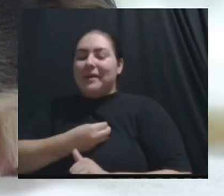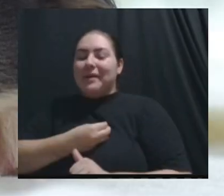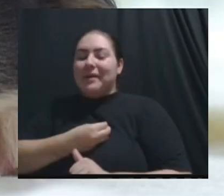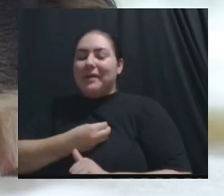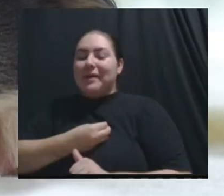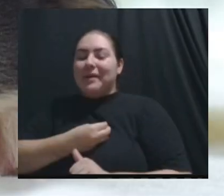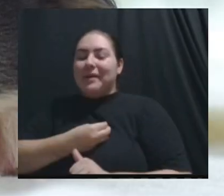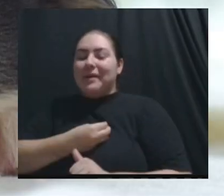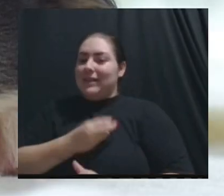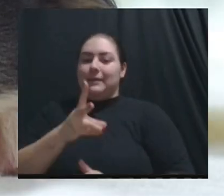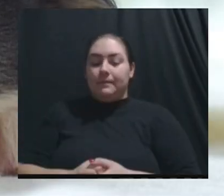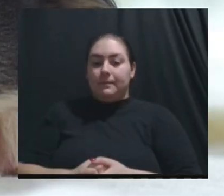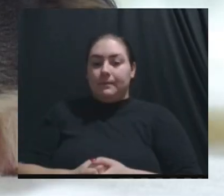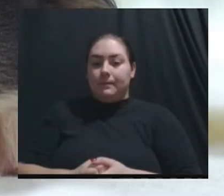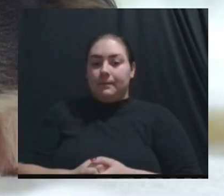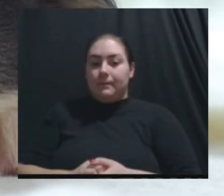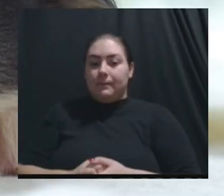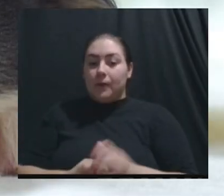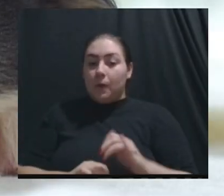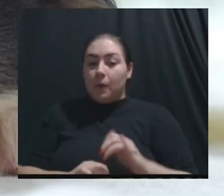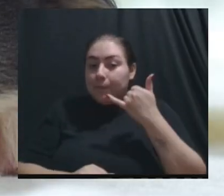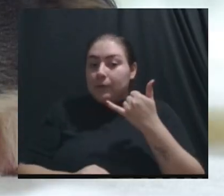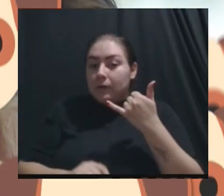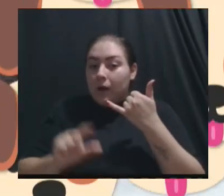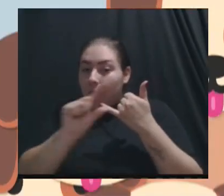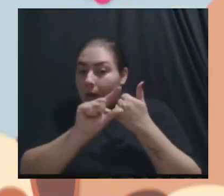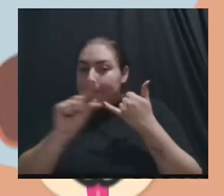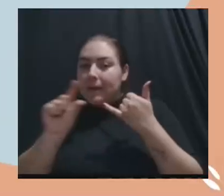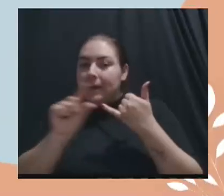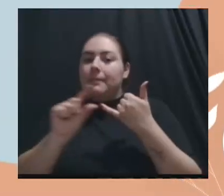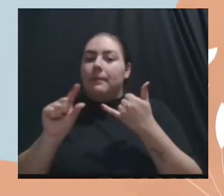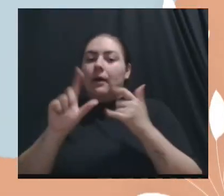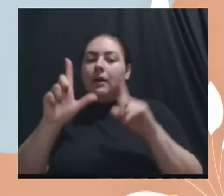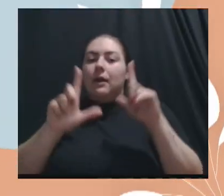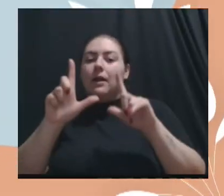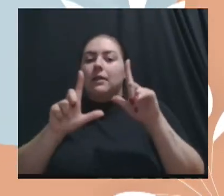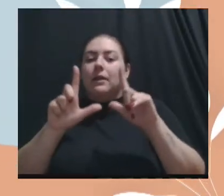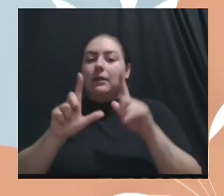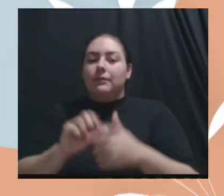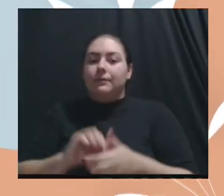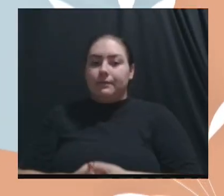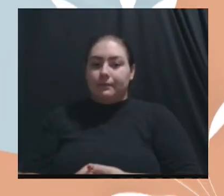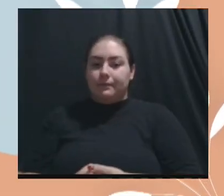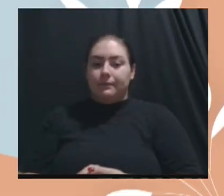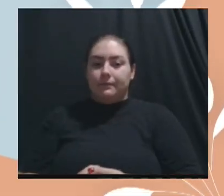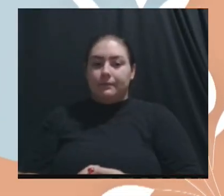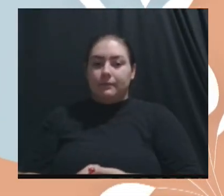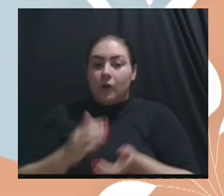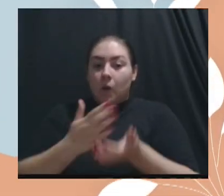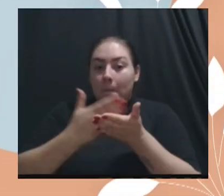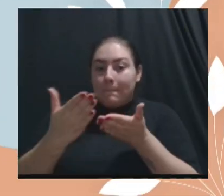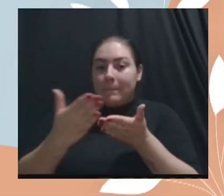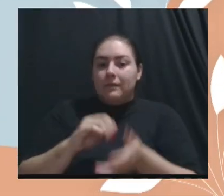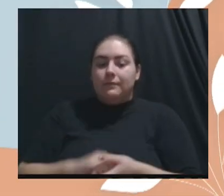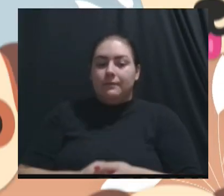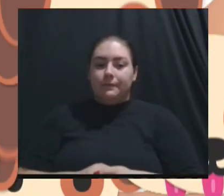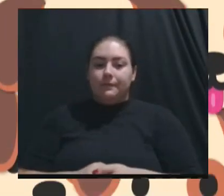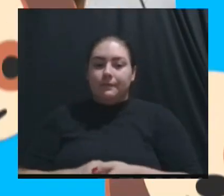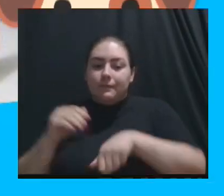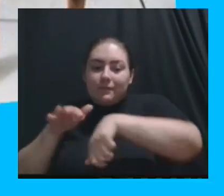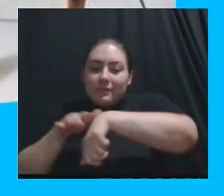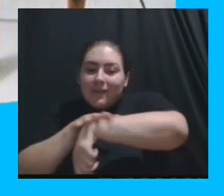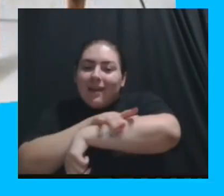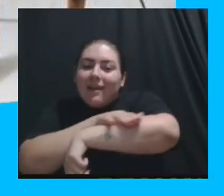responsável vai aparecer aí na sua tela. Começamos com os peludinhos do DPB